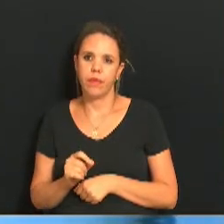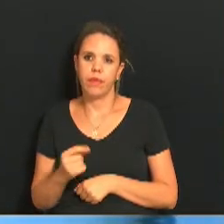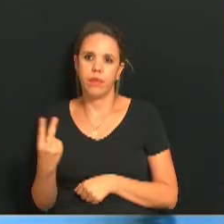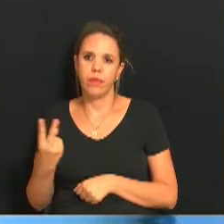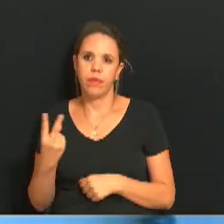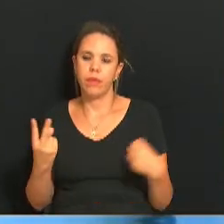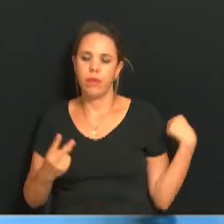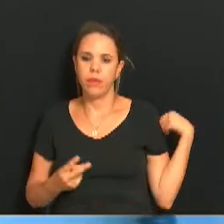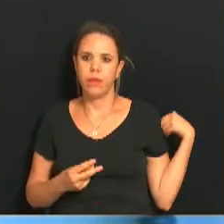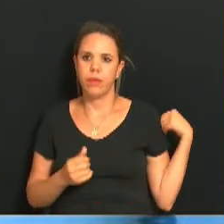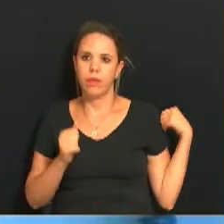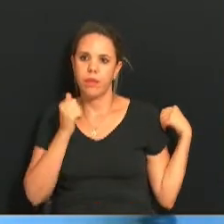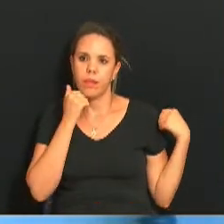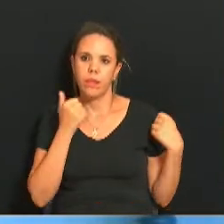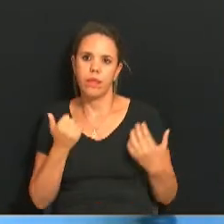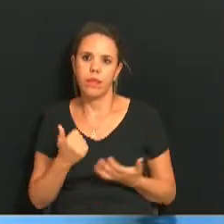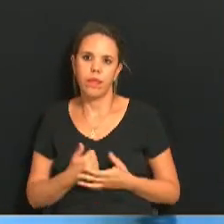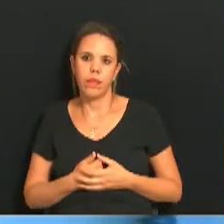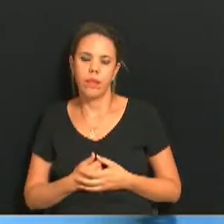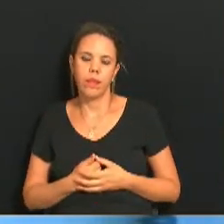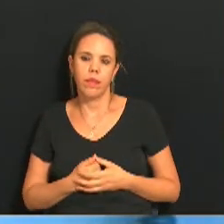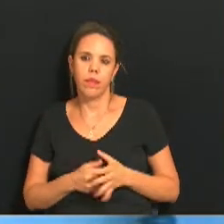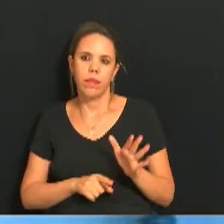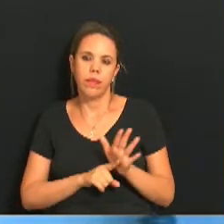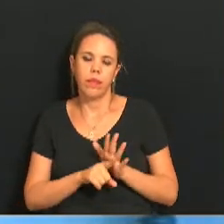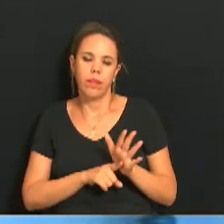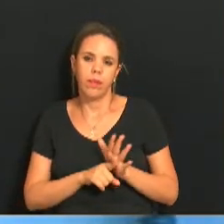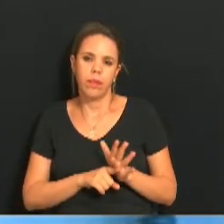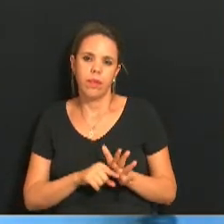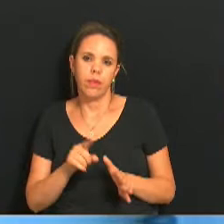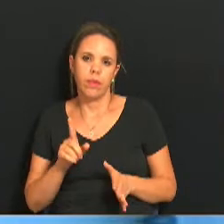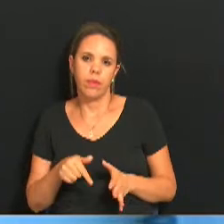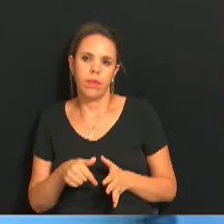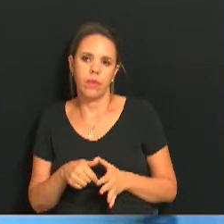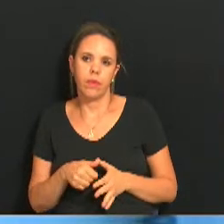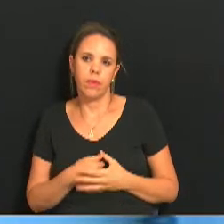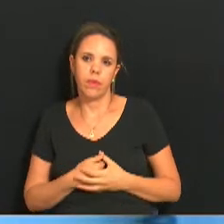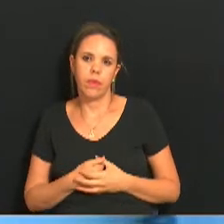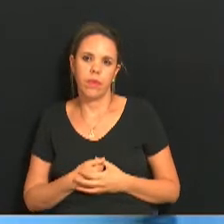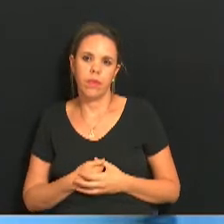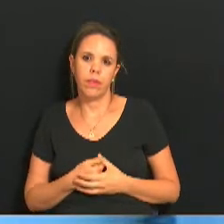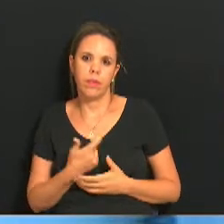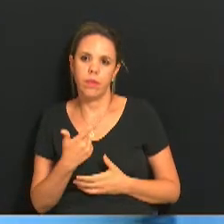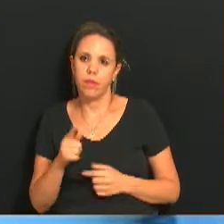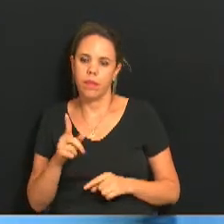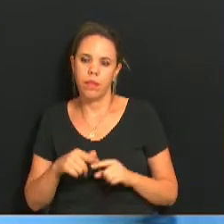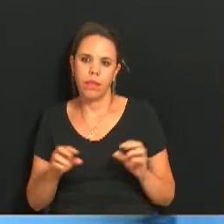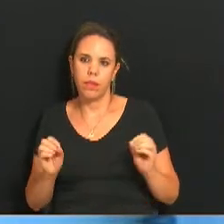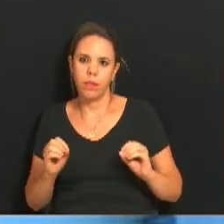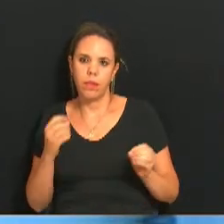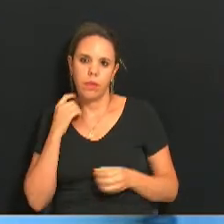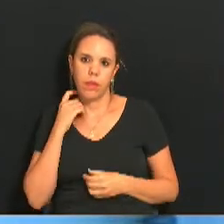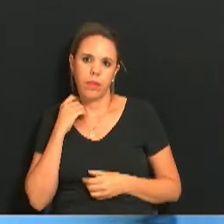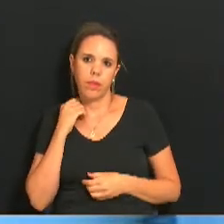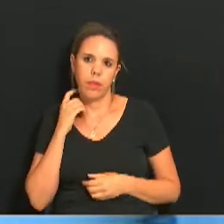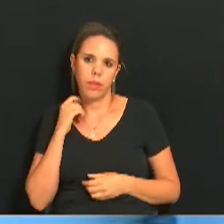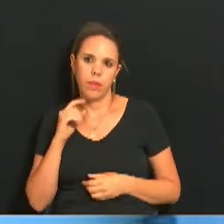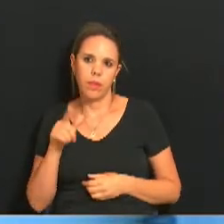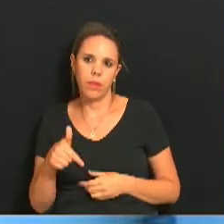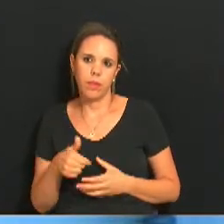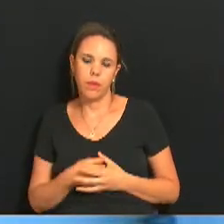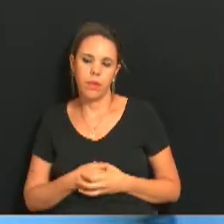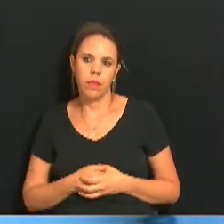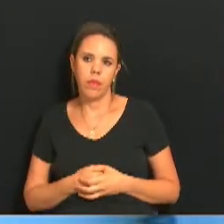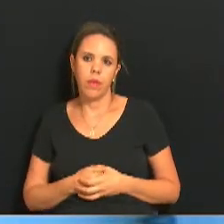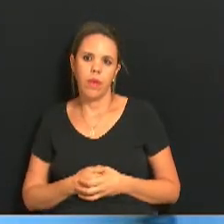justamente porque o valor Arqueológico ele é presumido não há materialidade ela vai ser nada após a